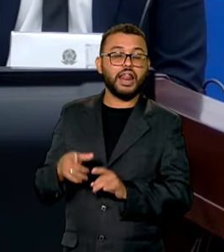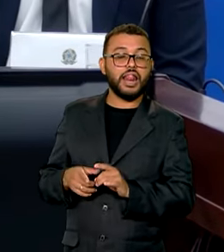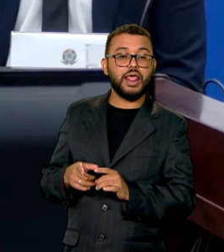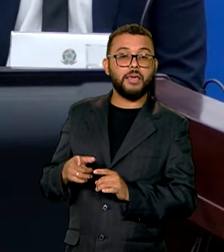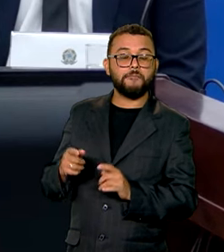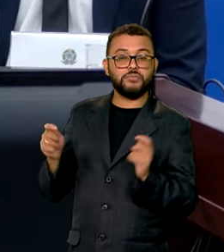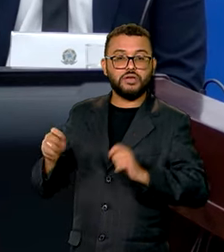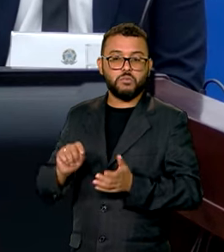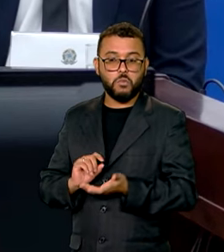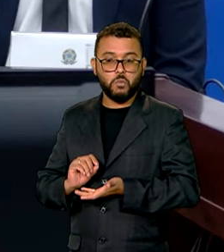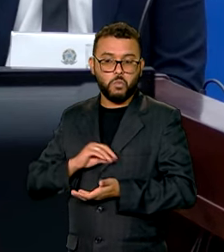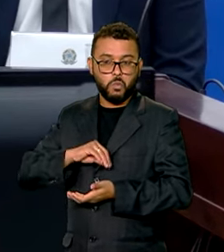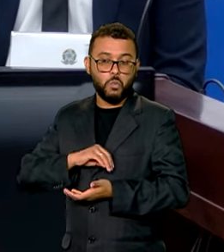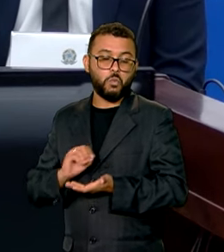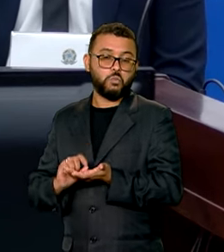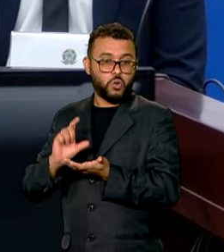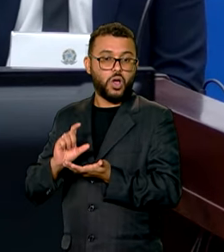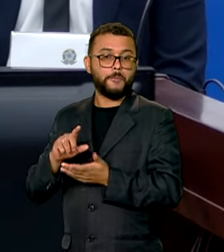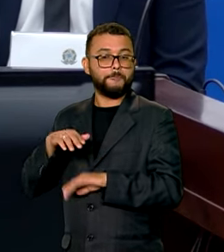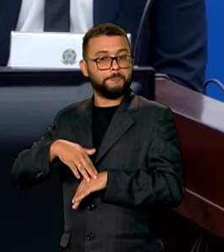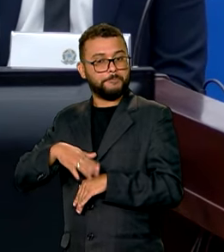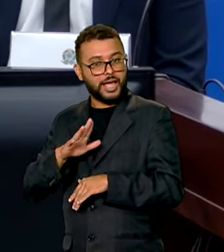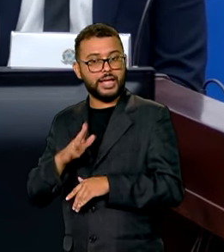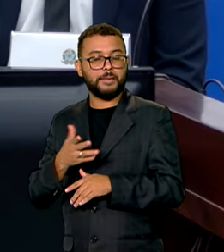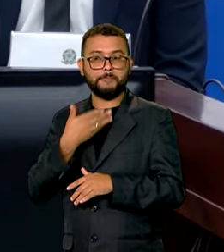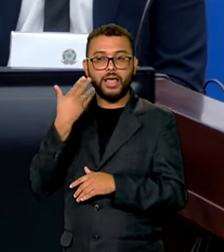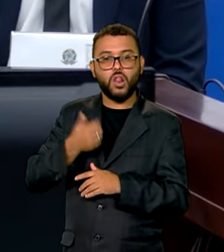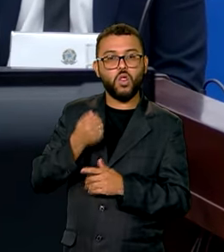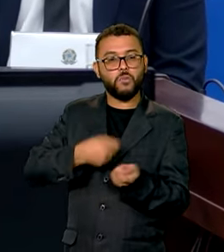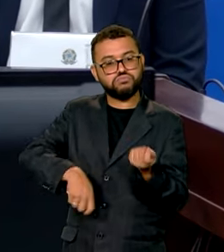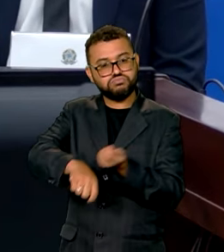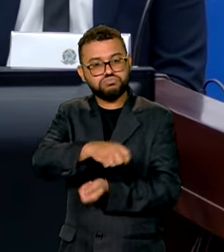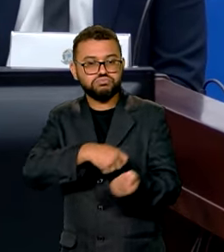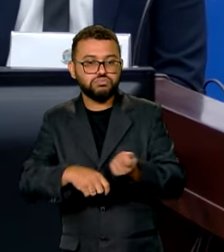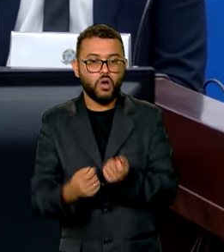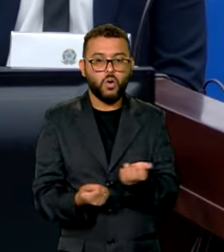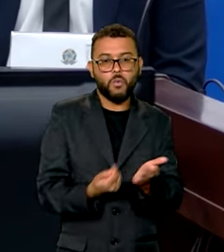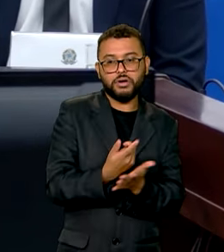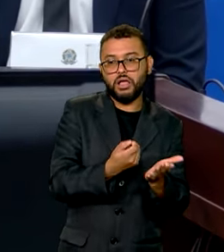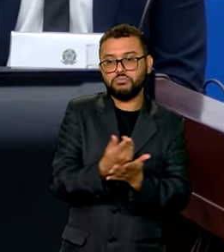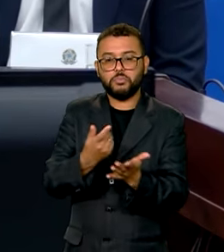disponível no país, significa melhorar o nível de consumo das famílias.